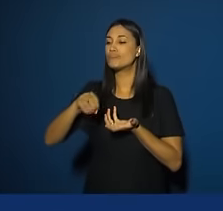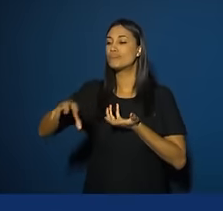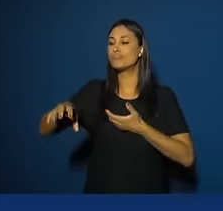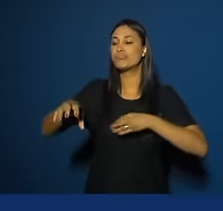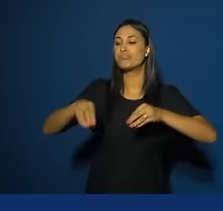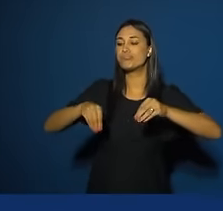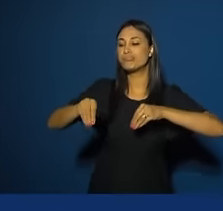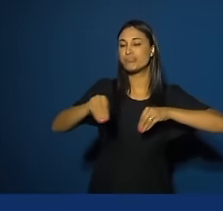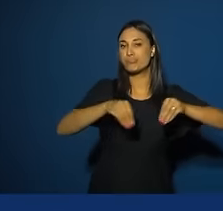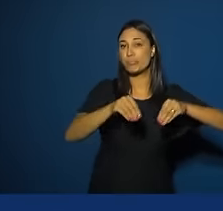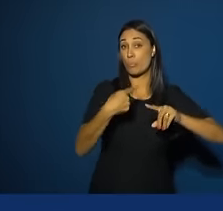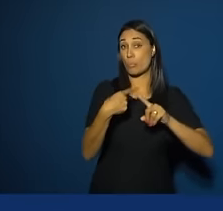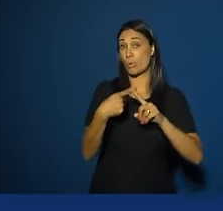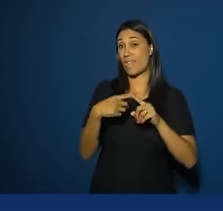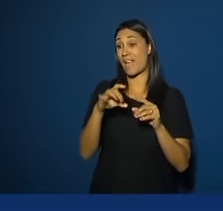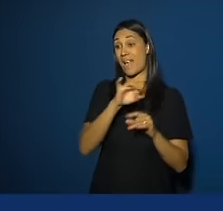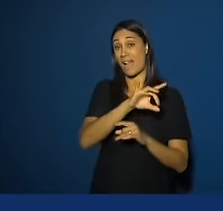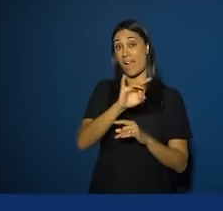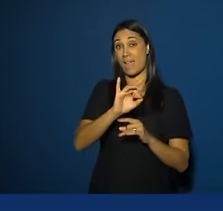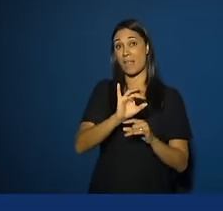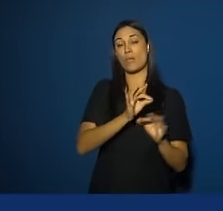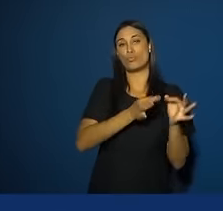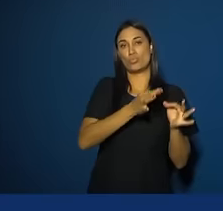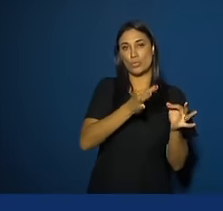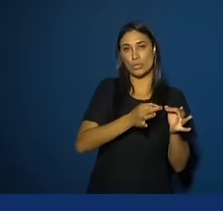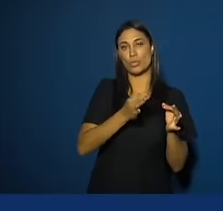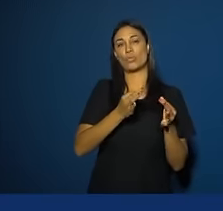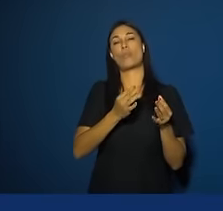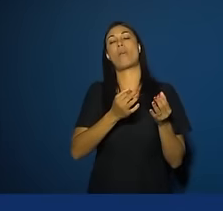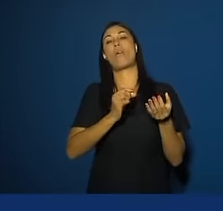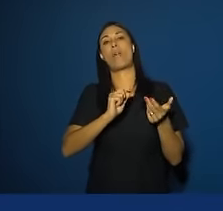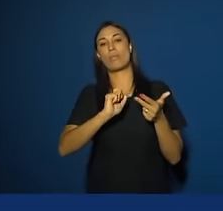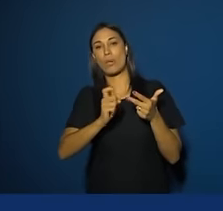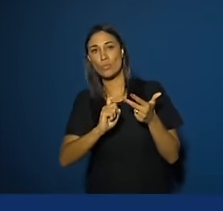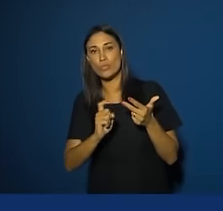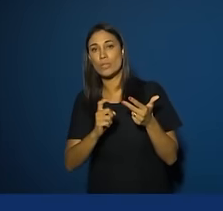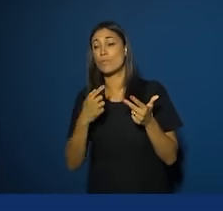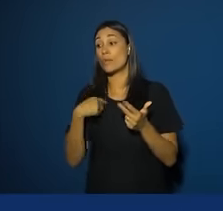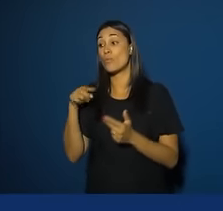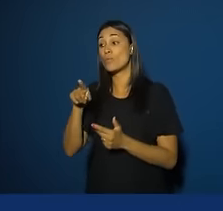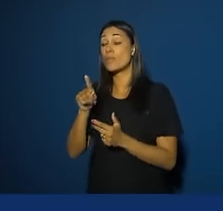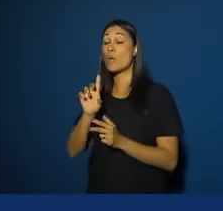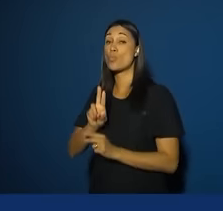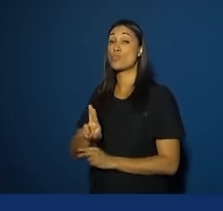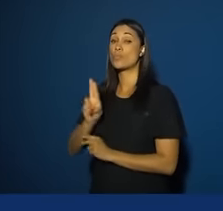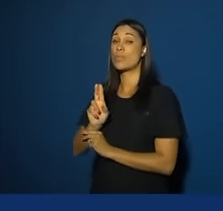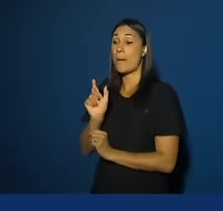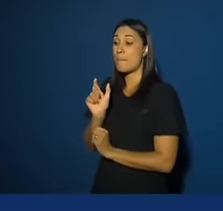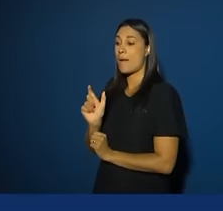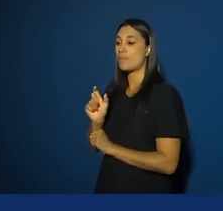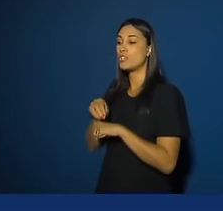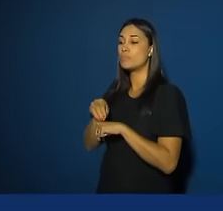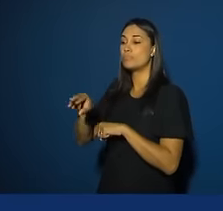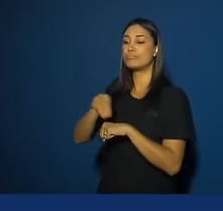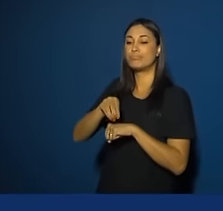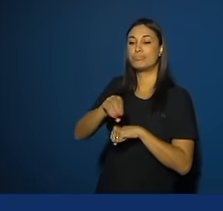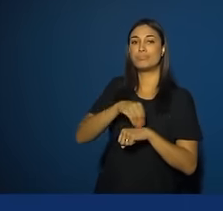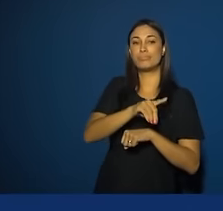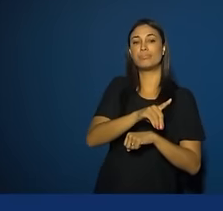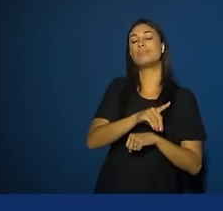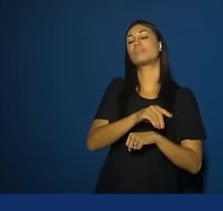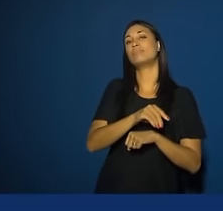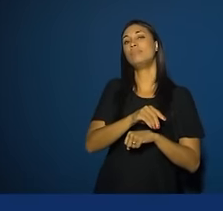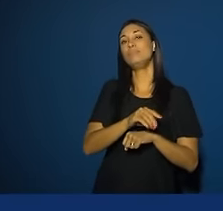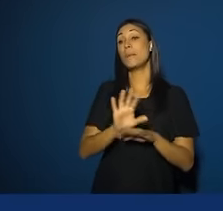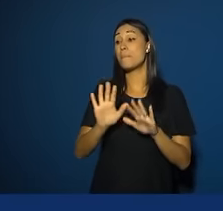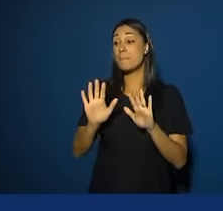distribuição porque cada poder acusa o outro de extrapolar você tá usando no lugar de extrapolar a palavra distribuição porque você é um diplomato